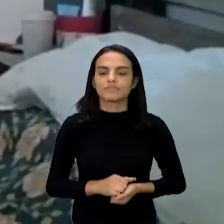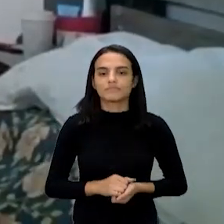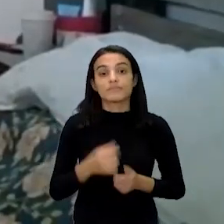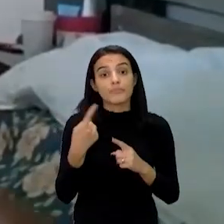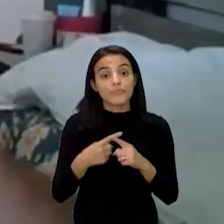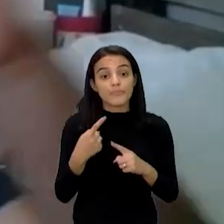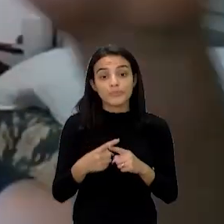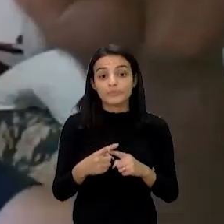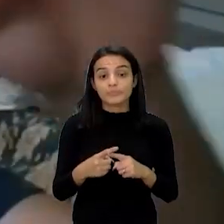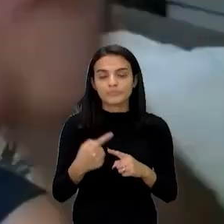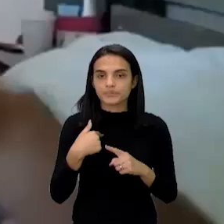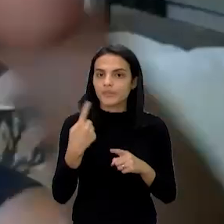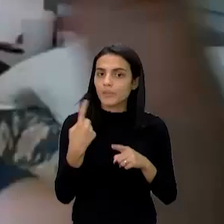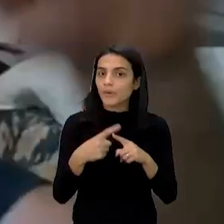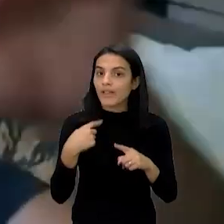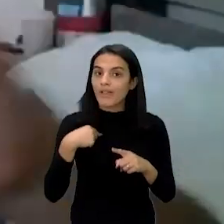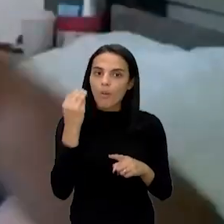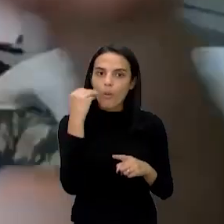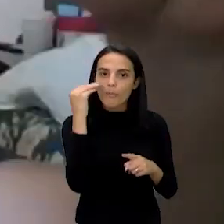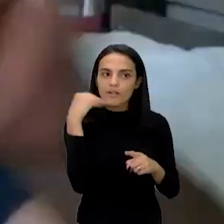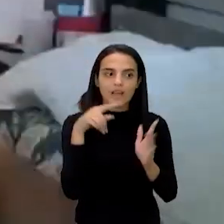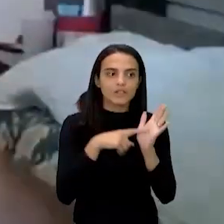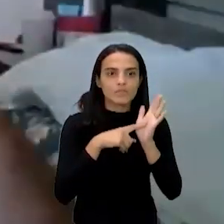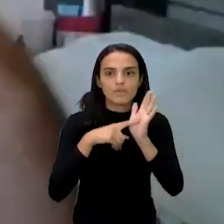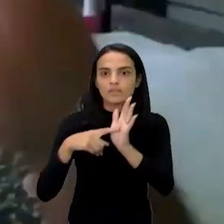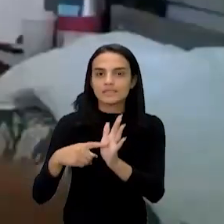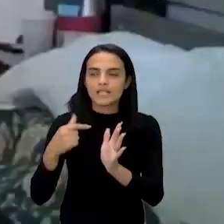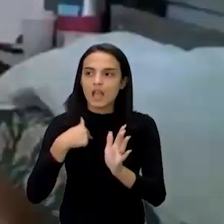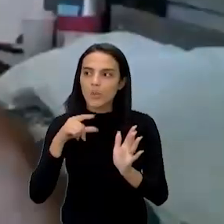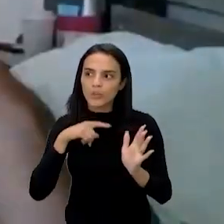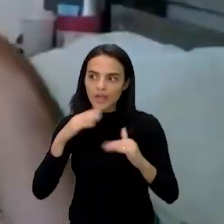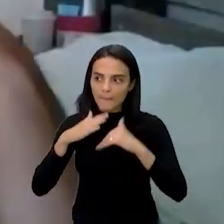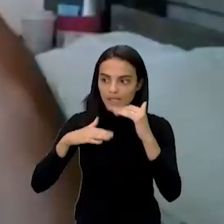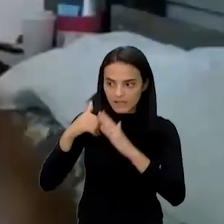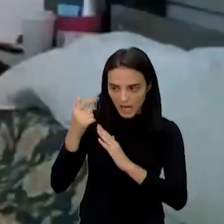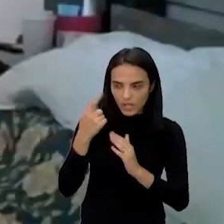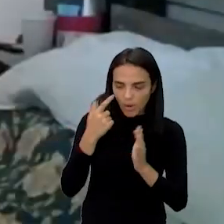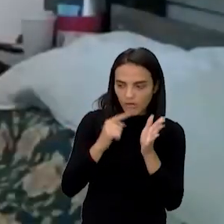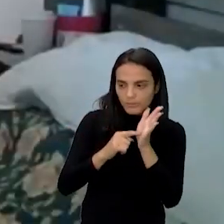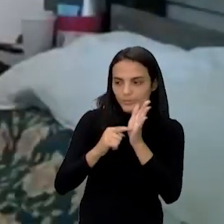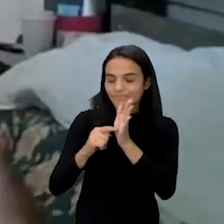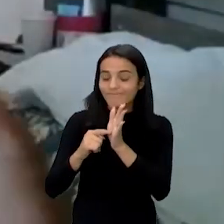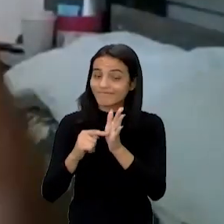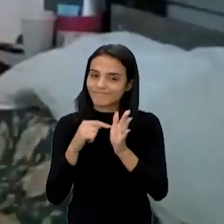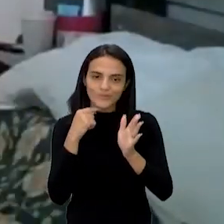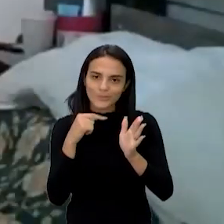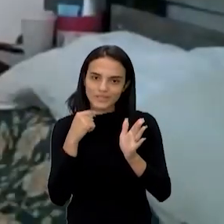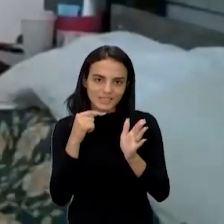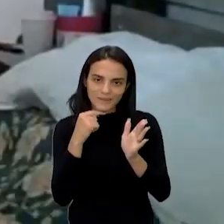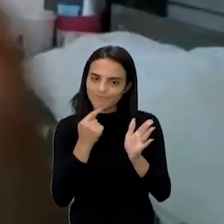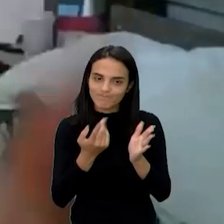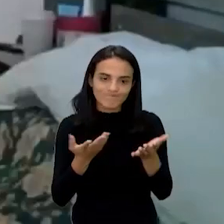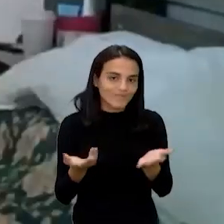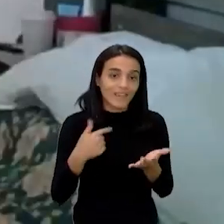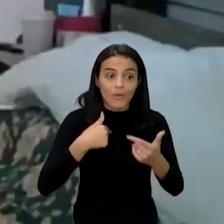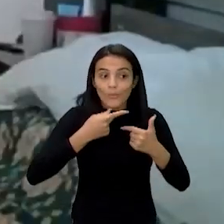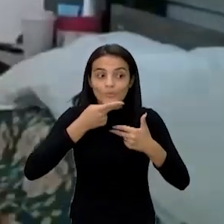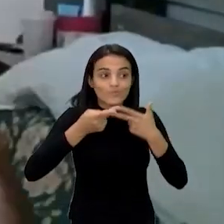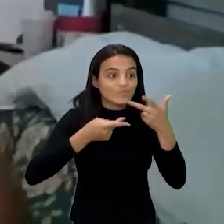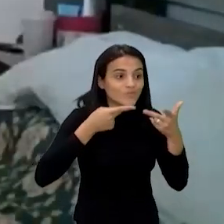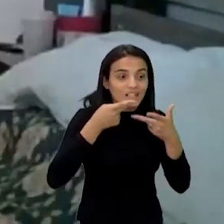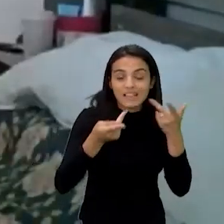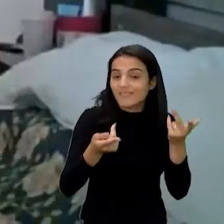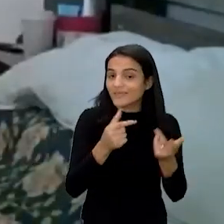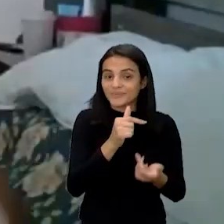Por quê? Porque eu não tinha oportunidade de mostrar nada do que eu fazia fora, do que eu sabia, do que eu não falava, né? Não